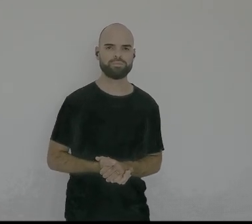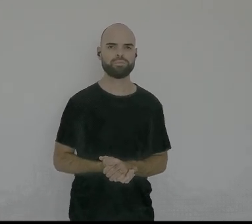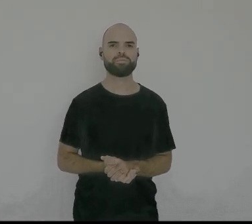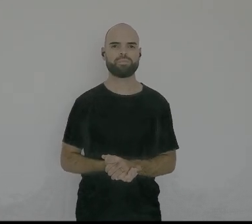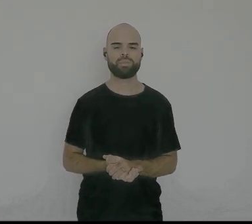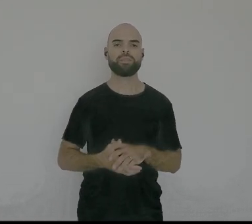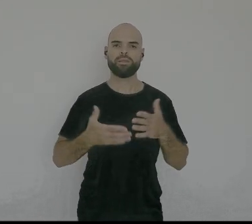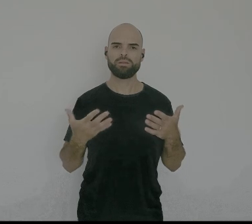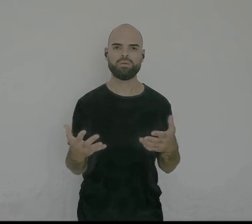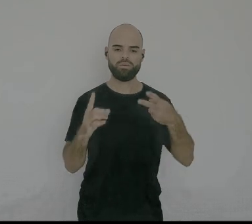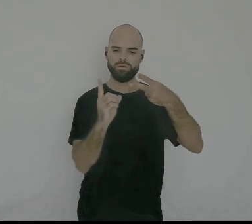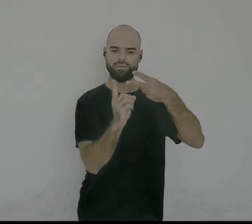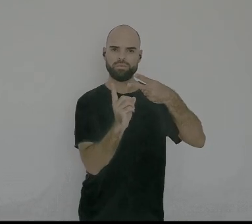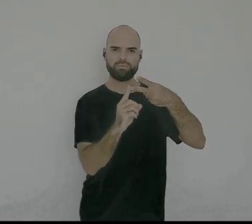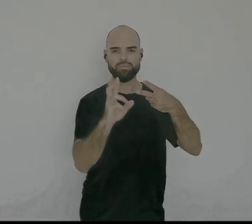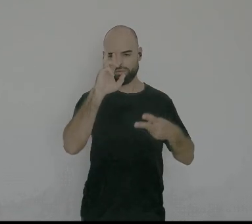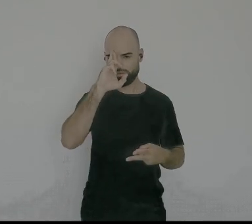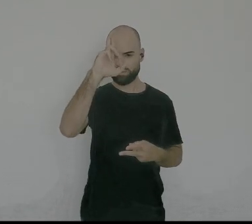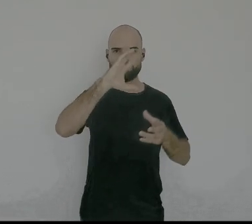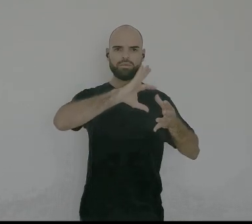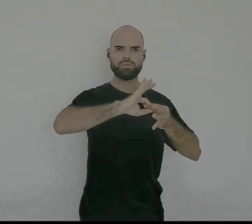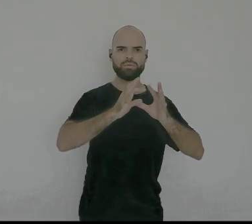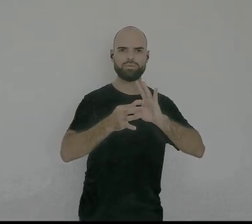Portanto, o